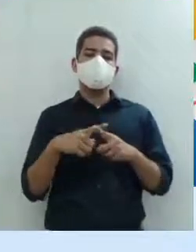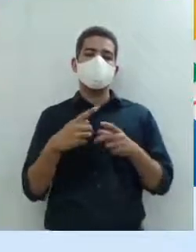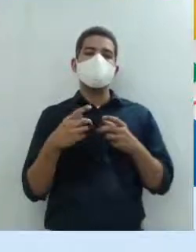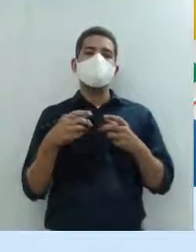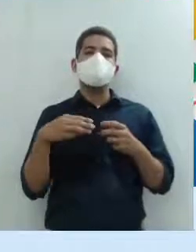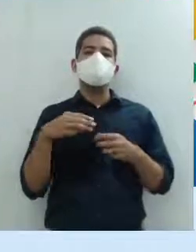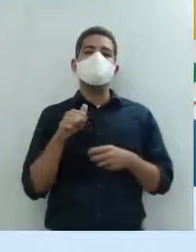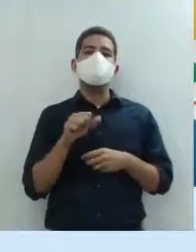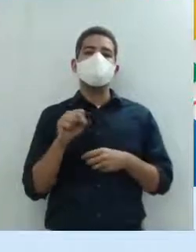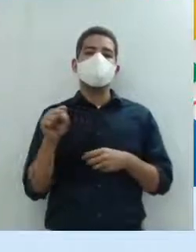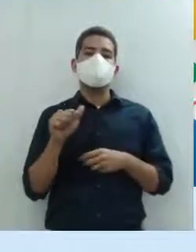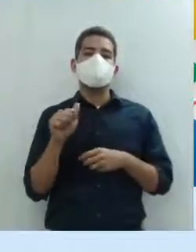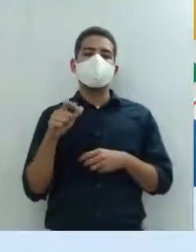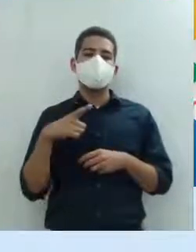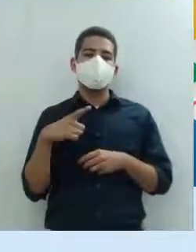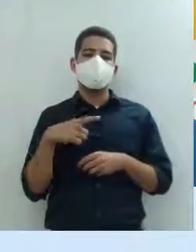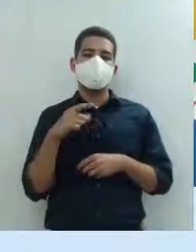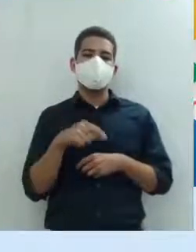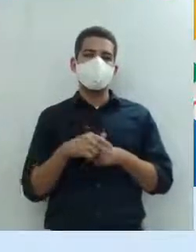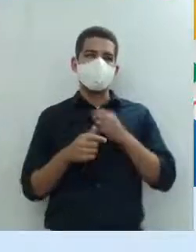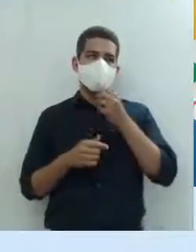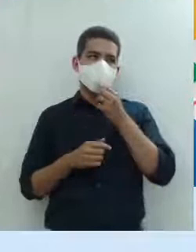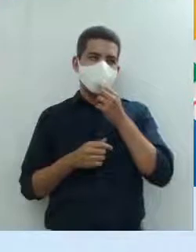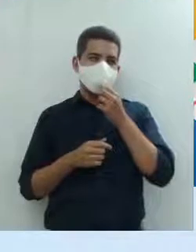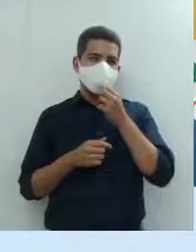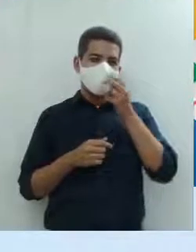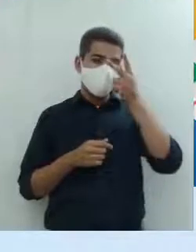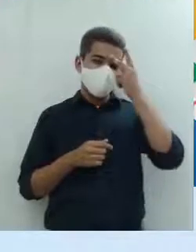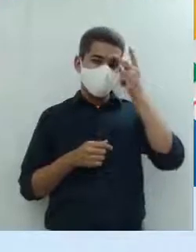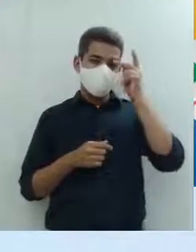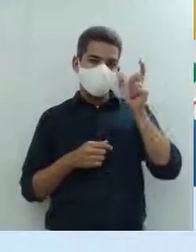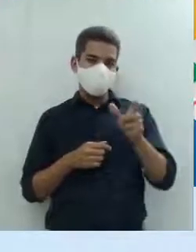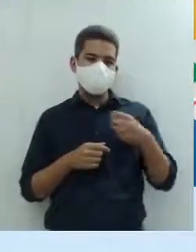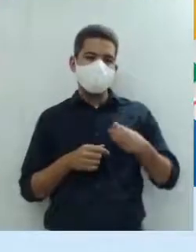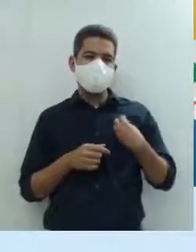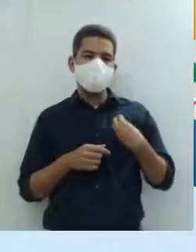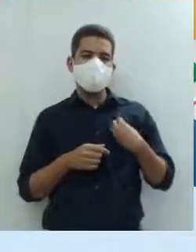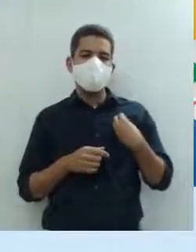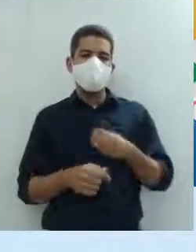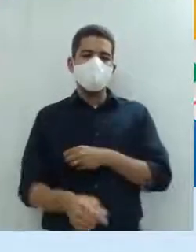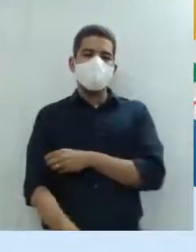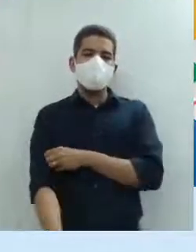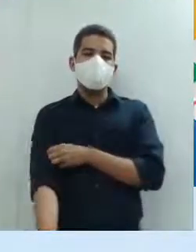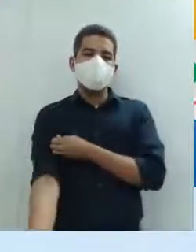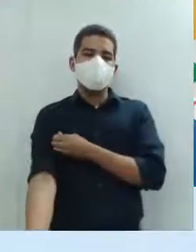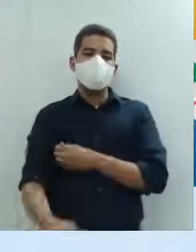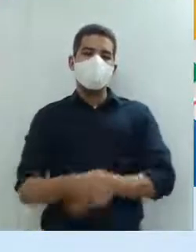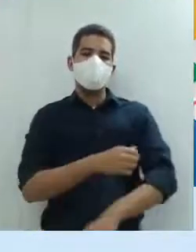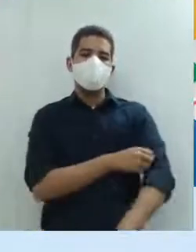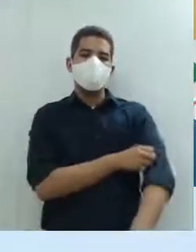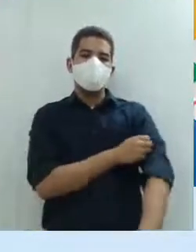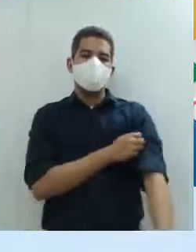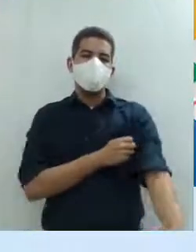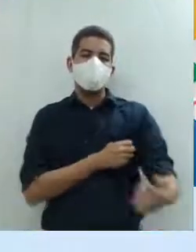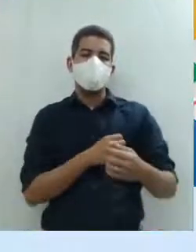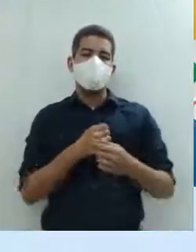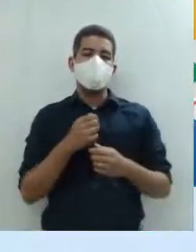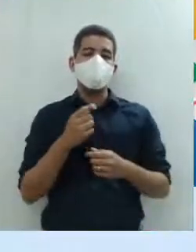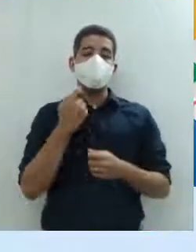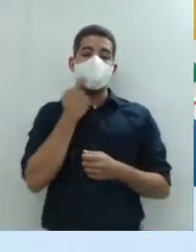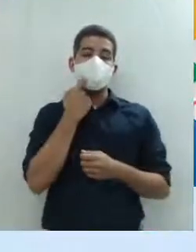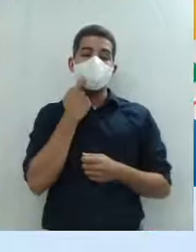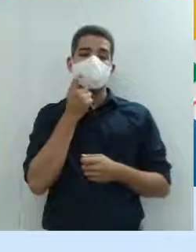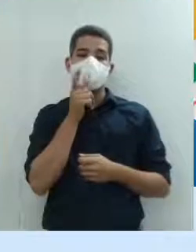também e ocupa lugar no espaço. Então, o ser humano, ele, como o peixe precisa da água para viver, o ser humano precisa viver dentro